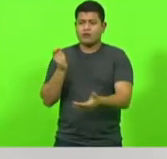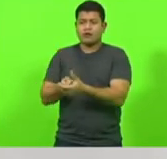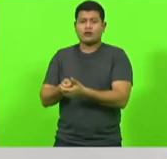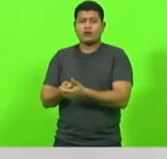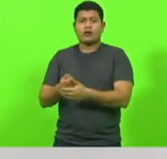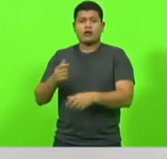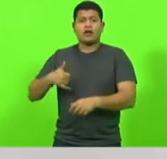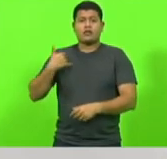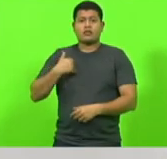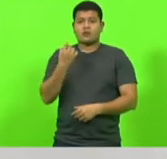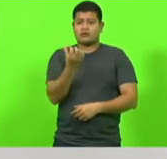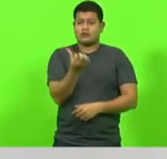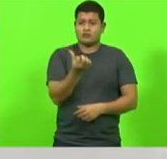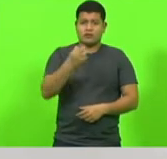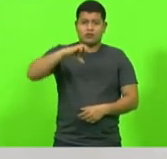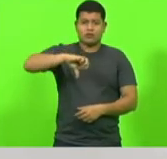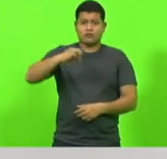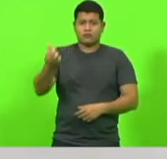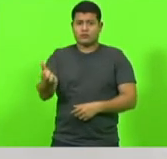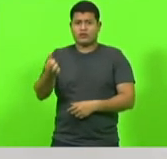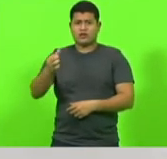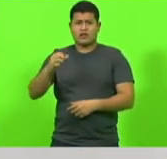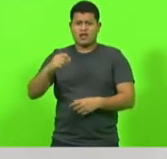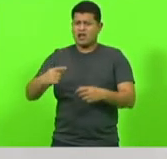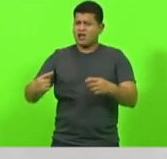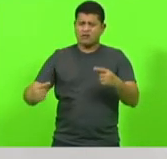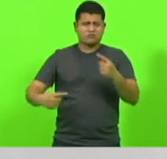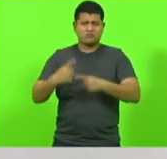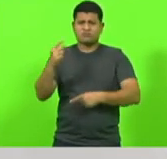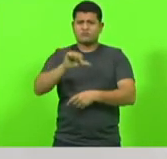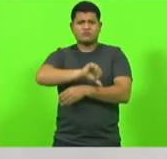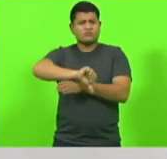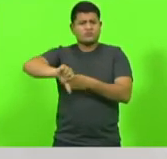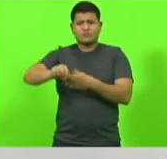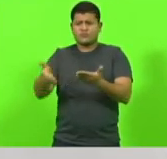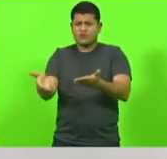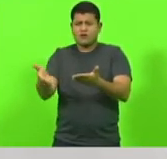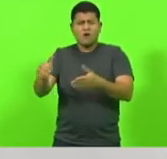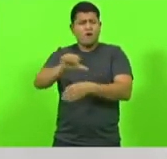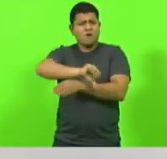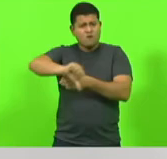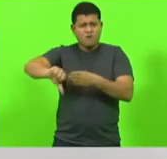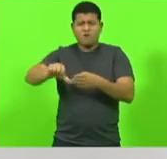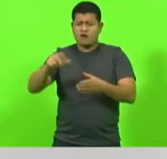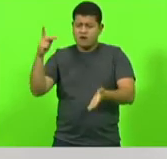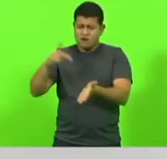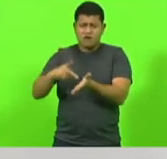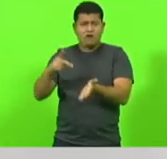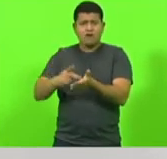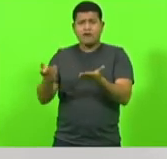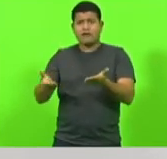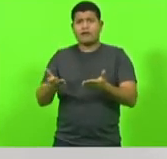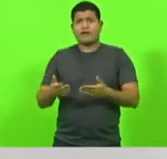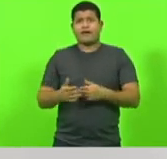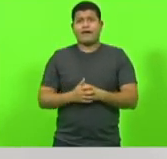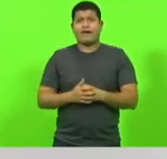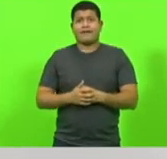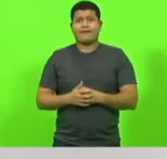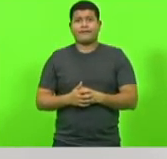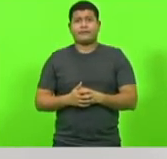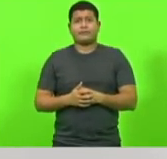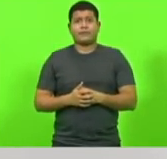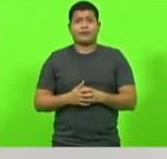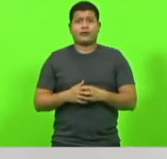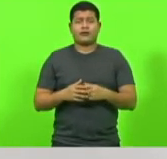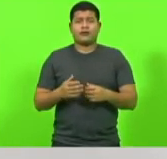é uma imoralidade. A propriedade privada simplesmente não existe no Brasil. Por isso que eu digo que ela é relativizada,